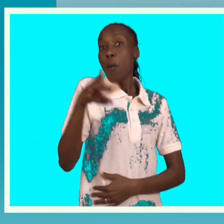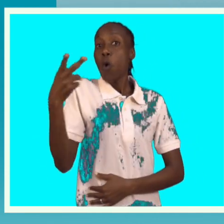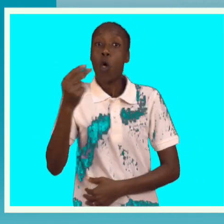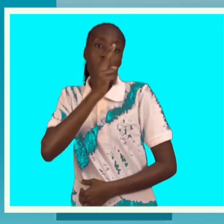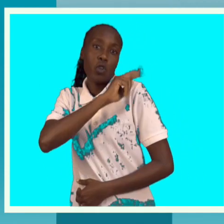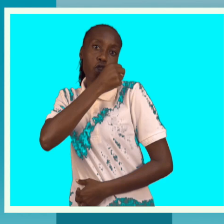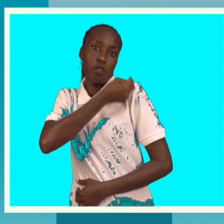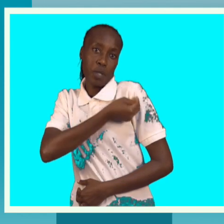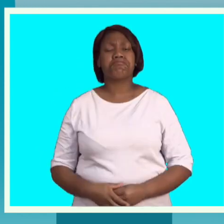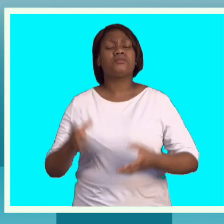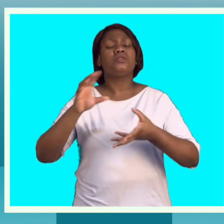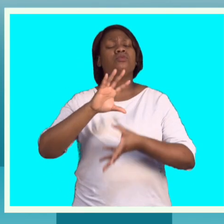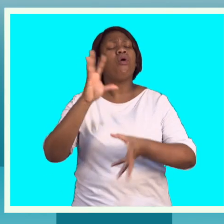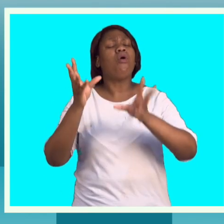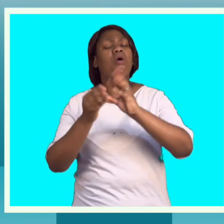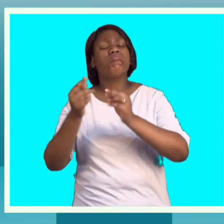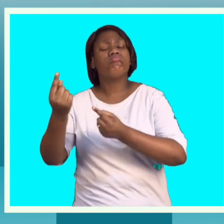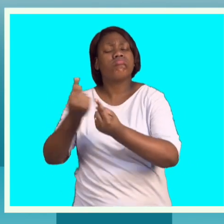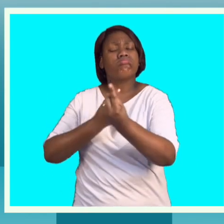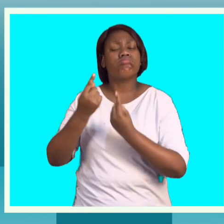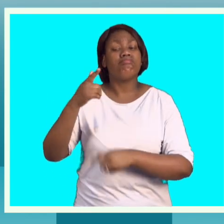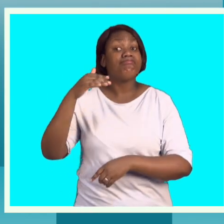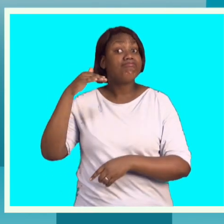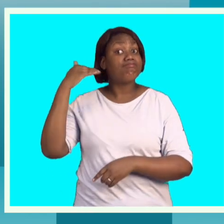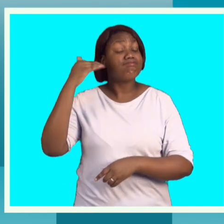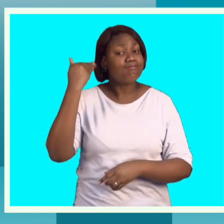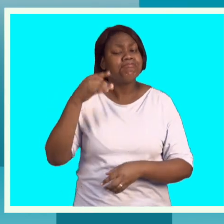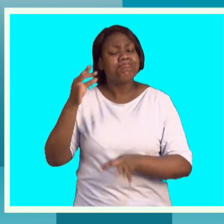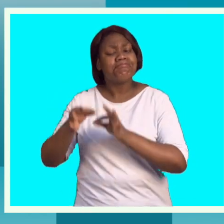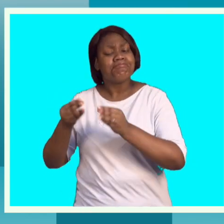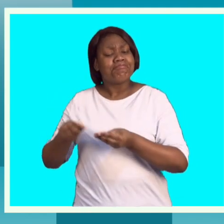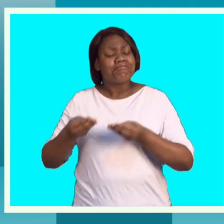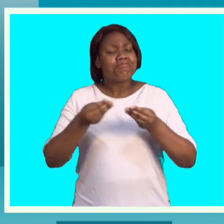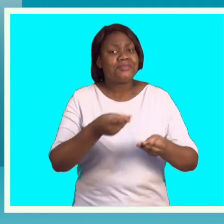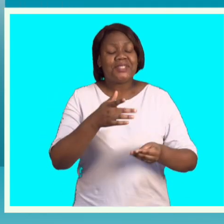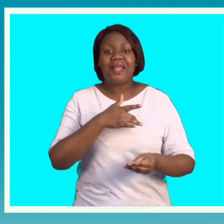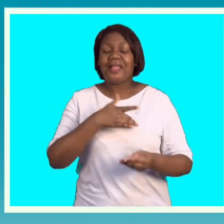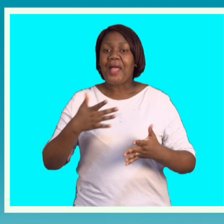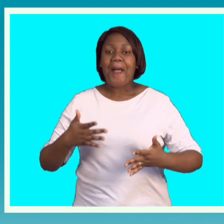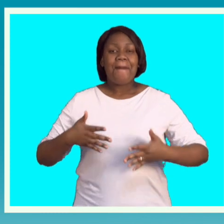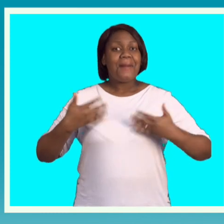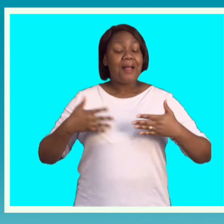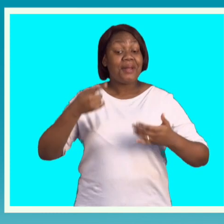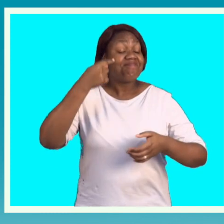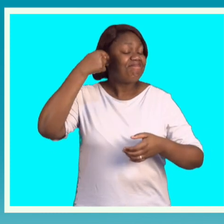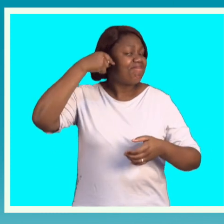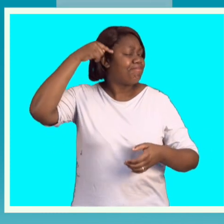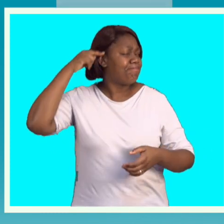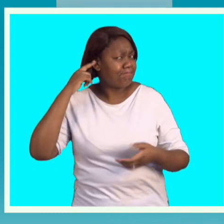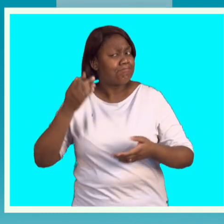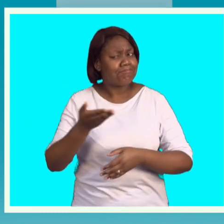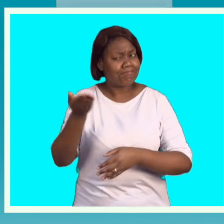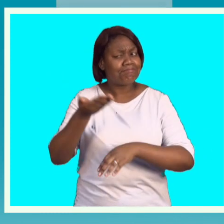outras unidades sanitárias. Vários são os motivos que levam as pessoas à surdez. Mas o sentimento de